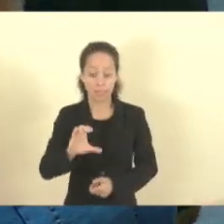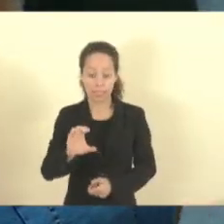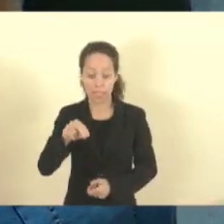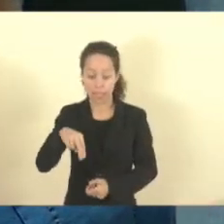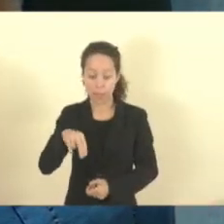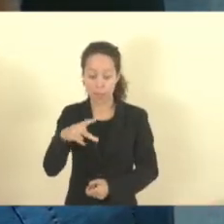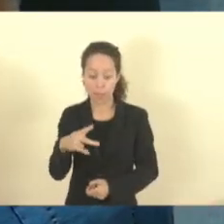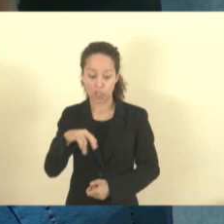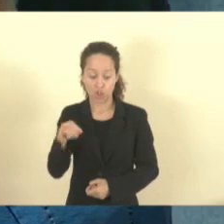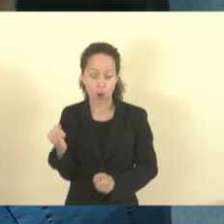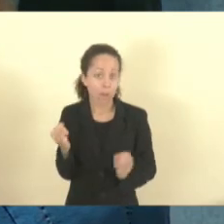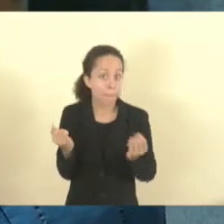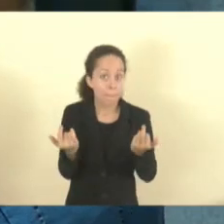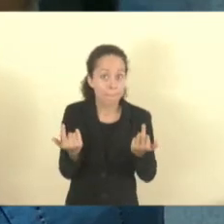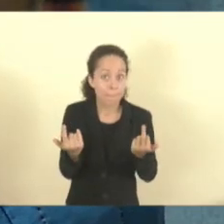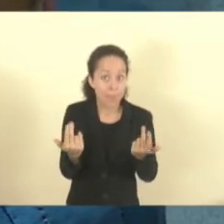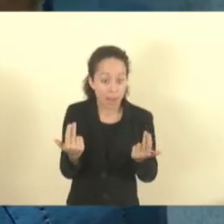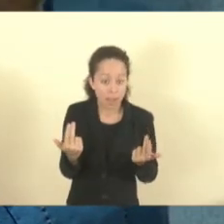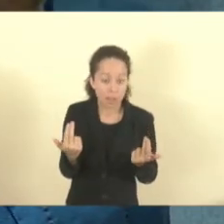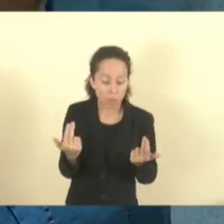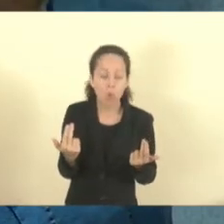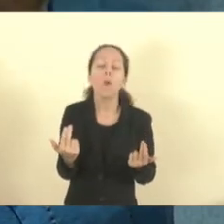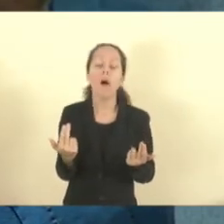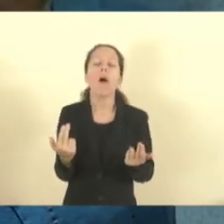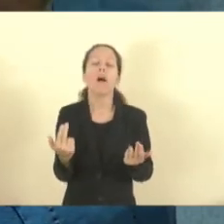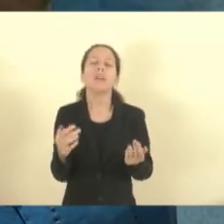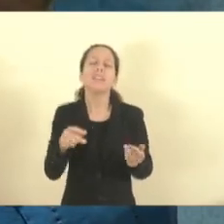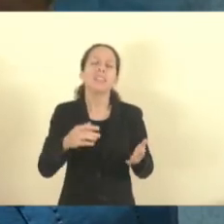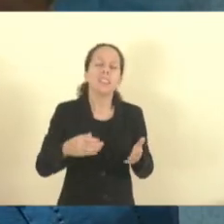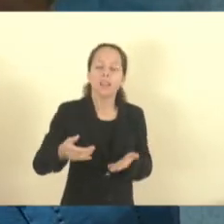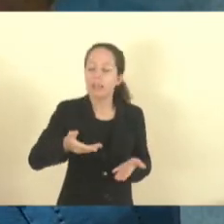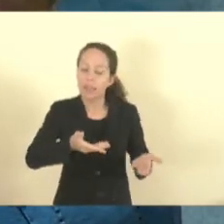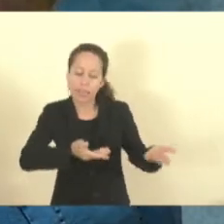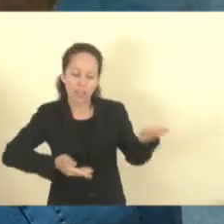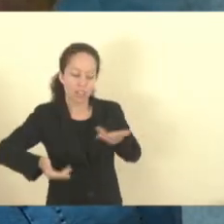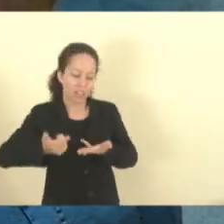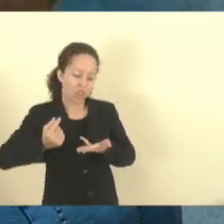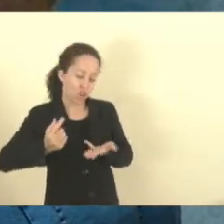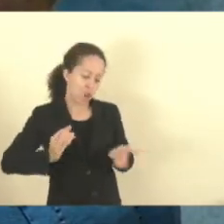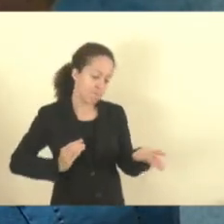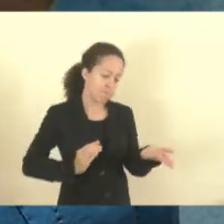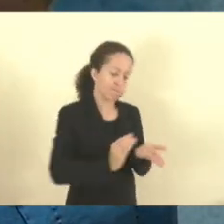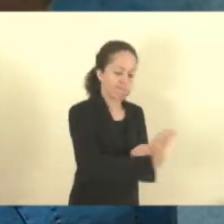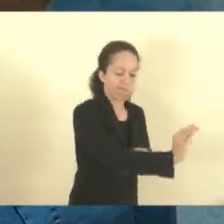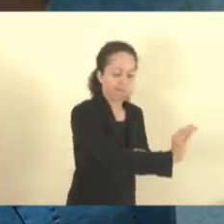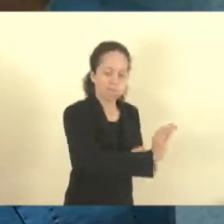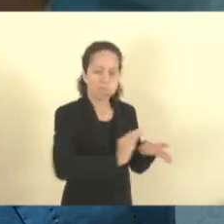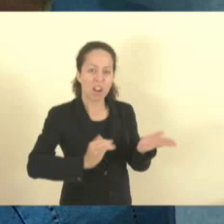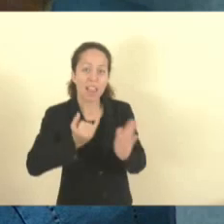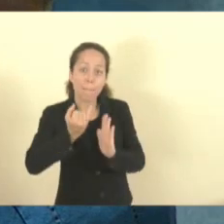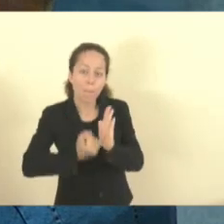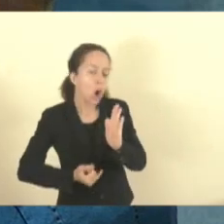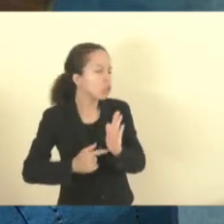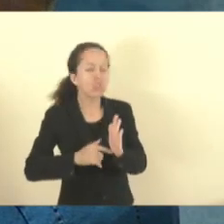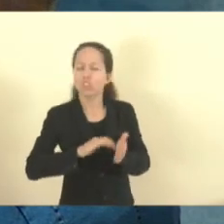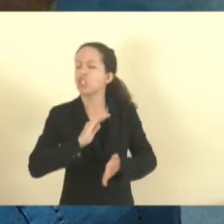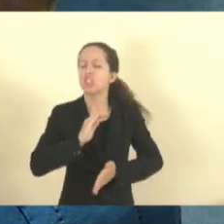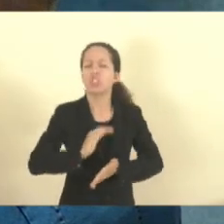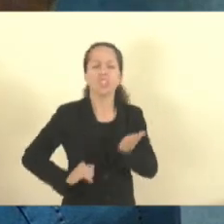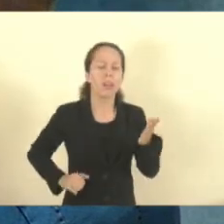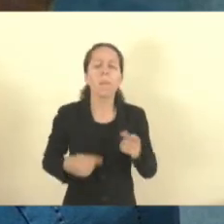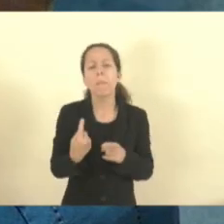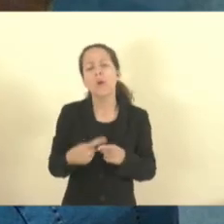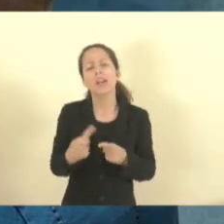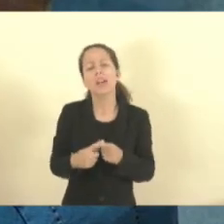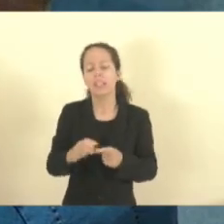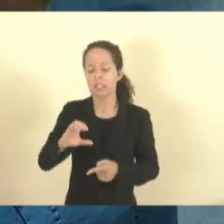senhor presidente, nós estamos ajustando a lei de acordo com uma decisão do Supremo Tribunal Federal que já discutiu essa